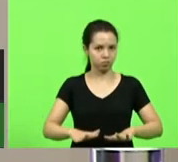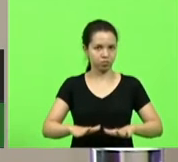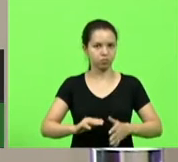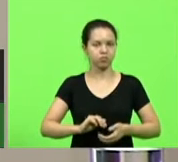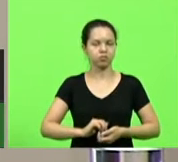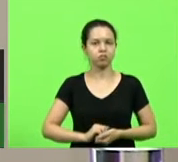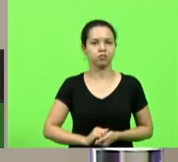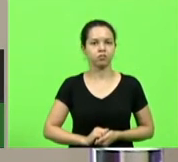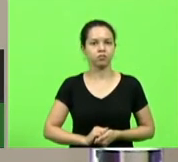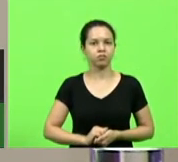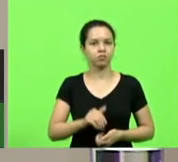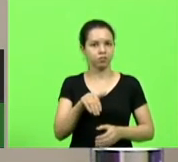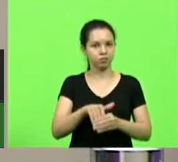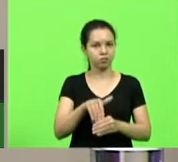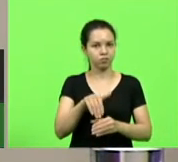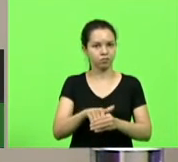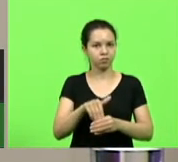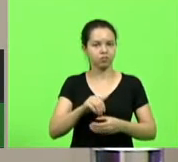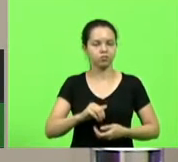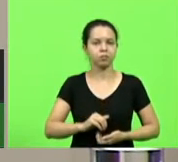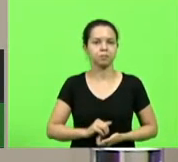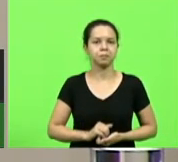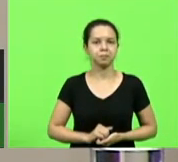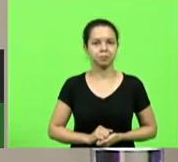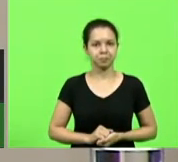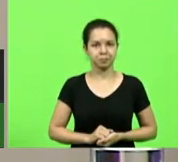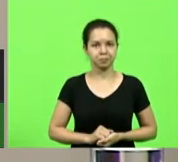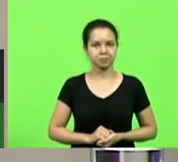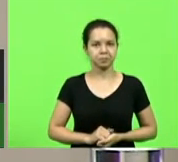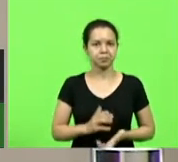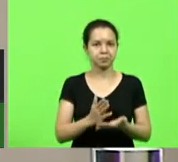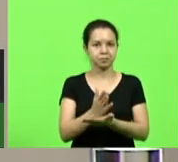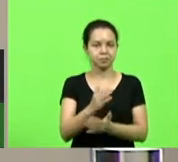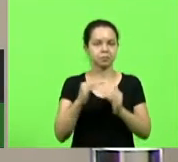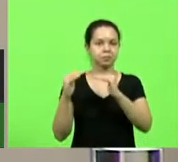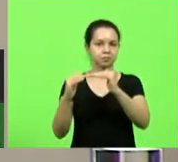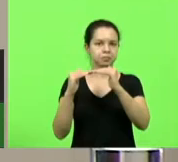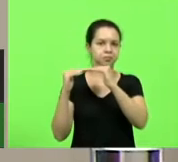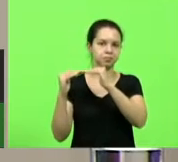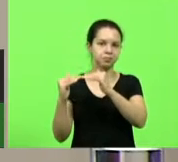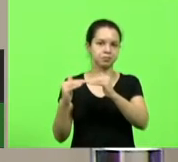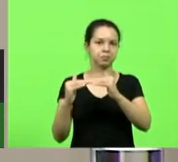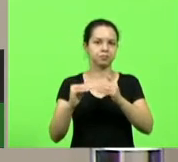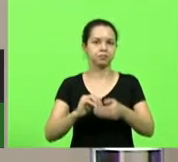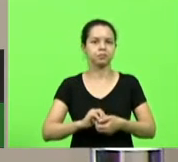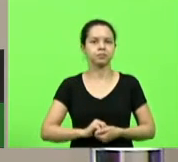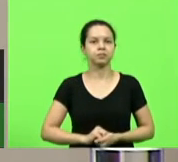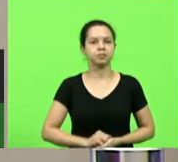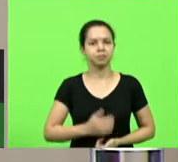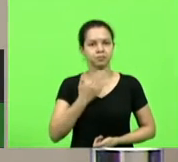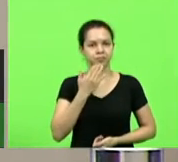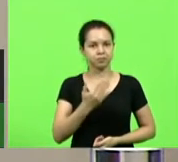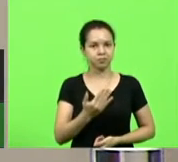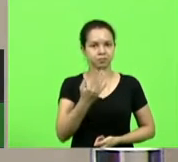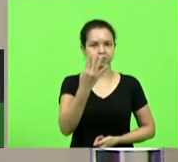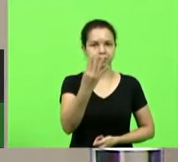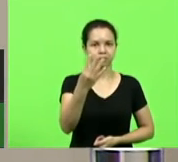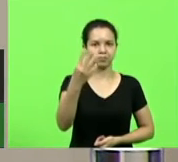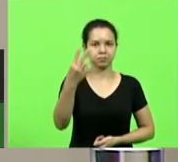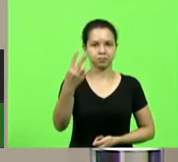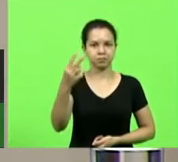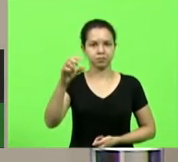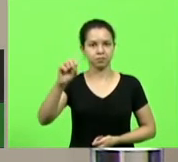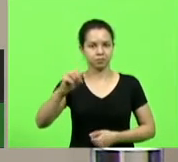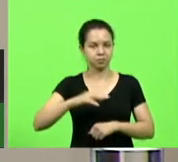em votação. Deputados que aprovam, permaneçam como se encontram. Aprovado por unanimidade. Pedido de informação 428, autor deputado